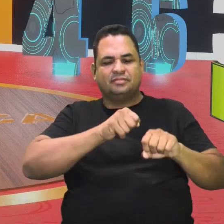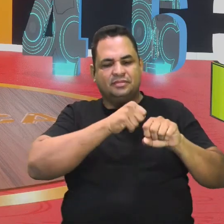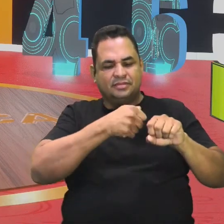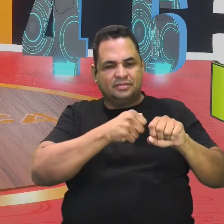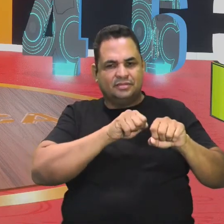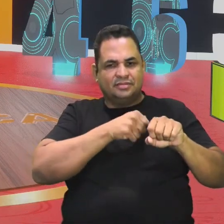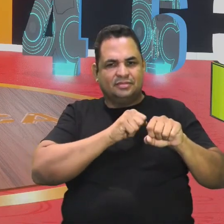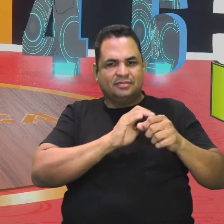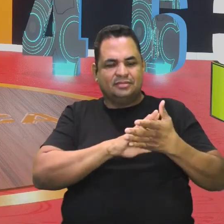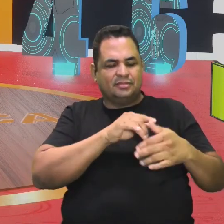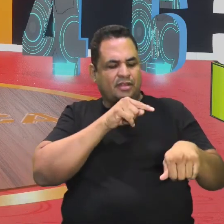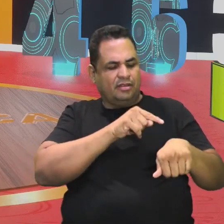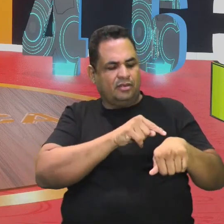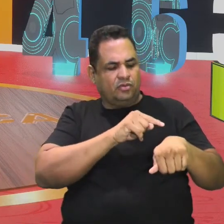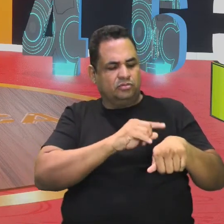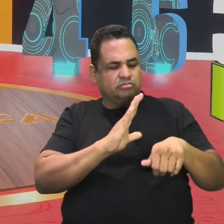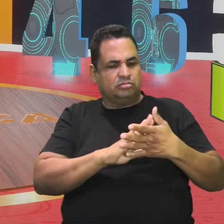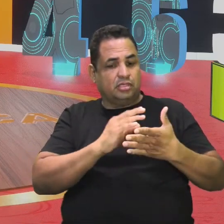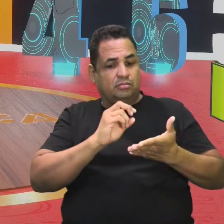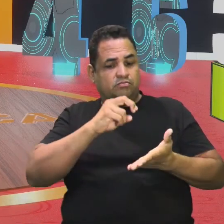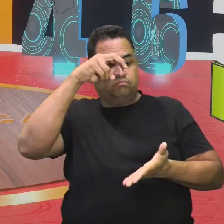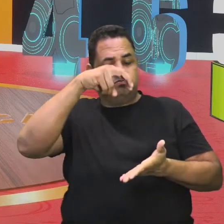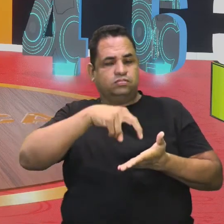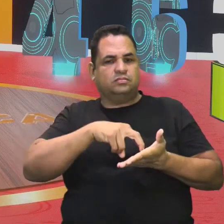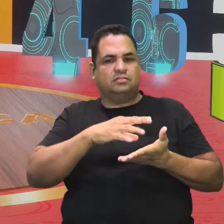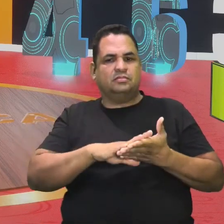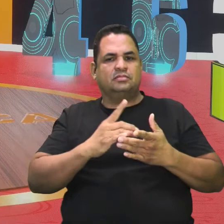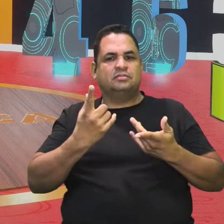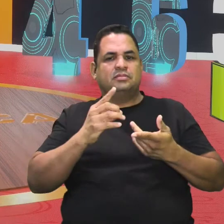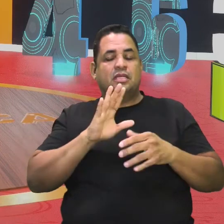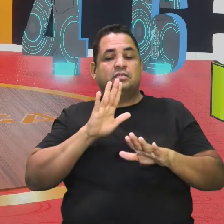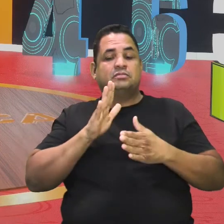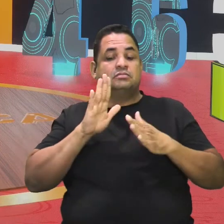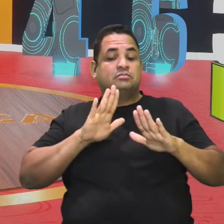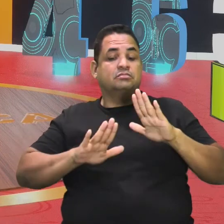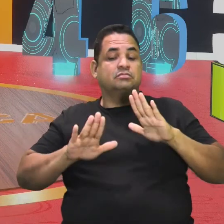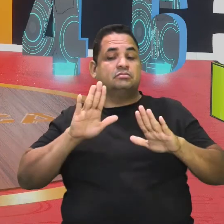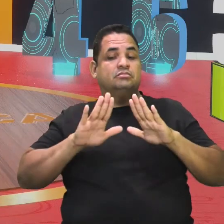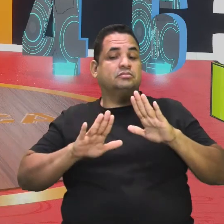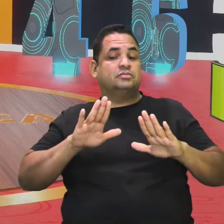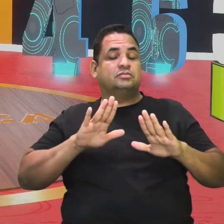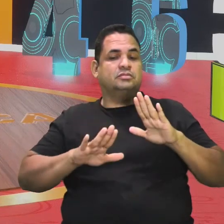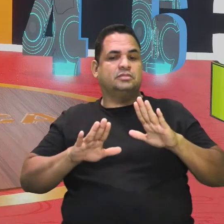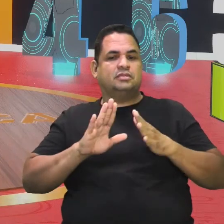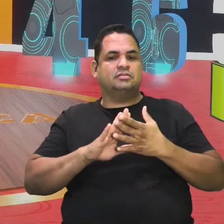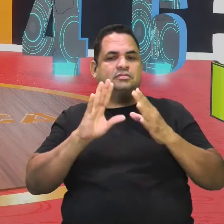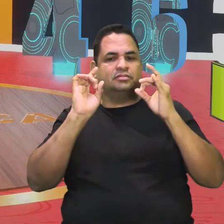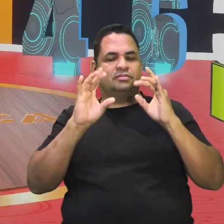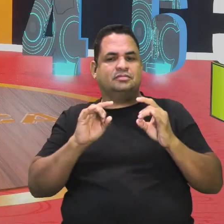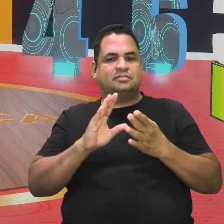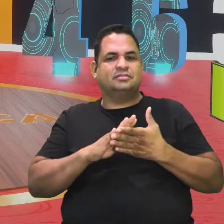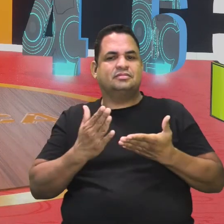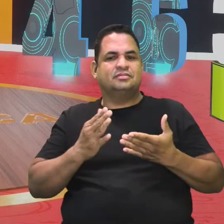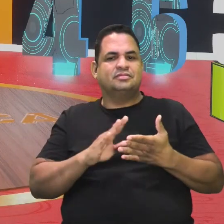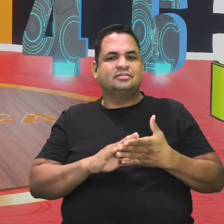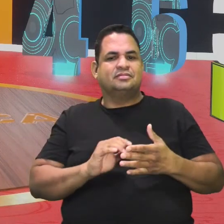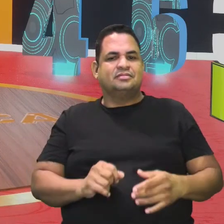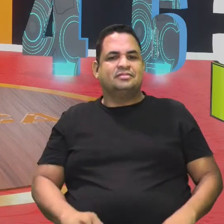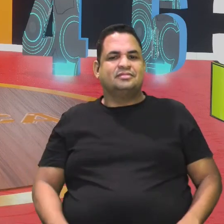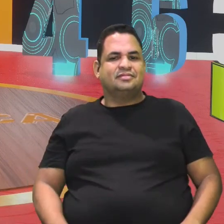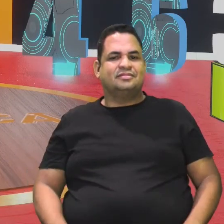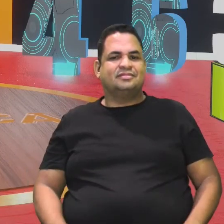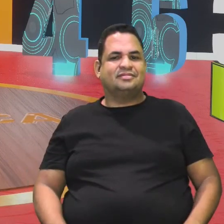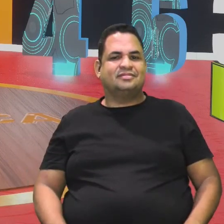gira lá atrás, você marca a hora que você quer acordar. Só tem que tomar cuidado com um detalhe. Esse cabo aqui,